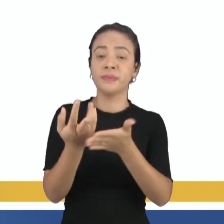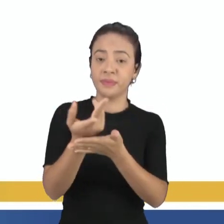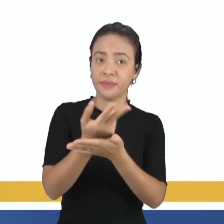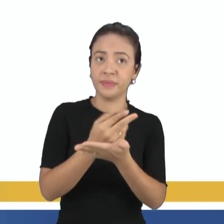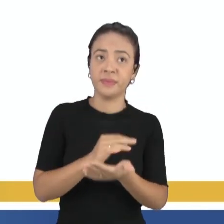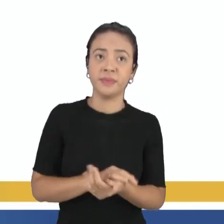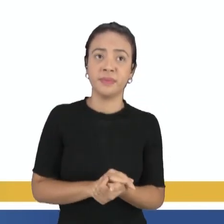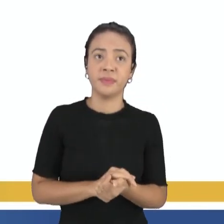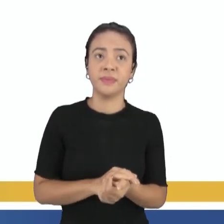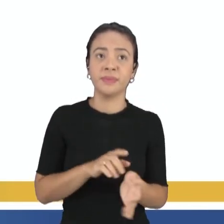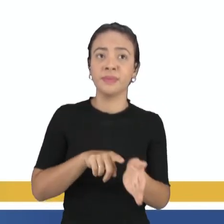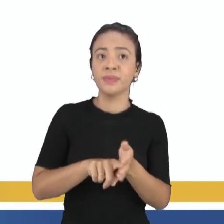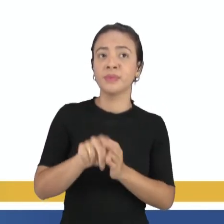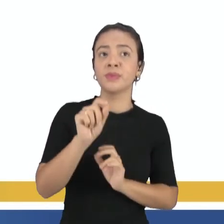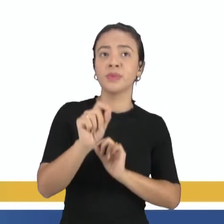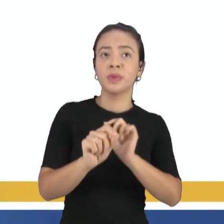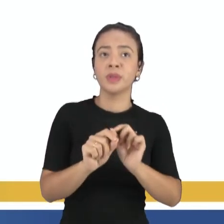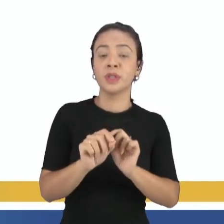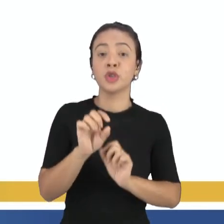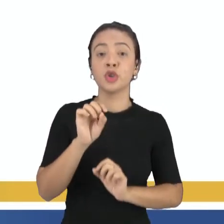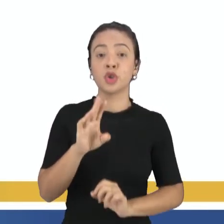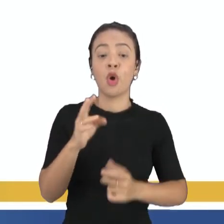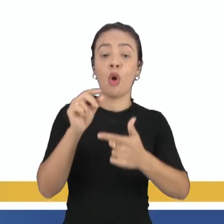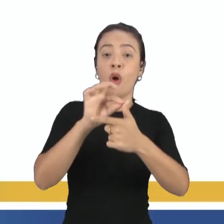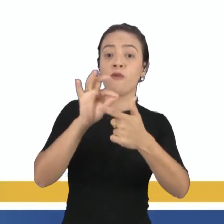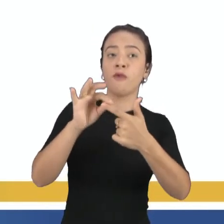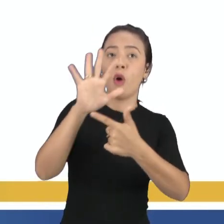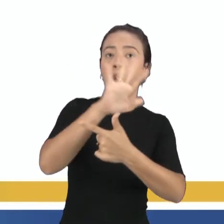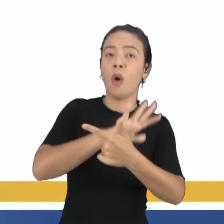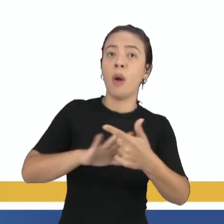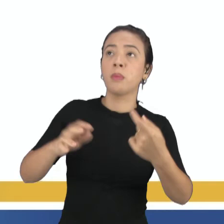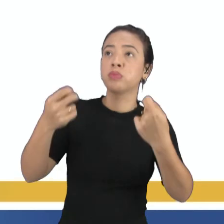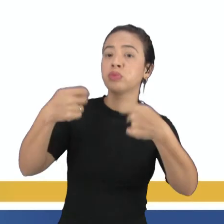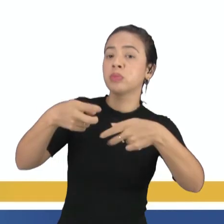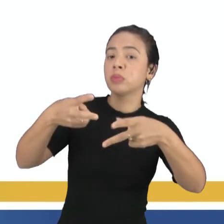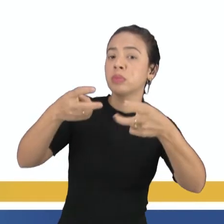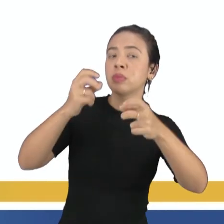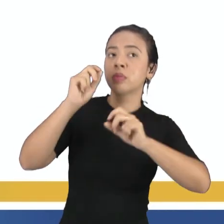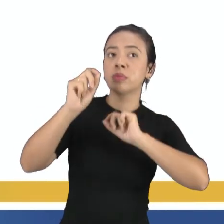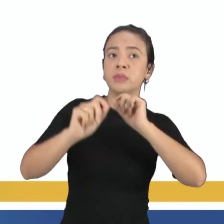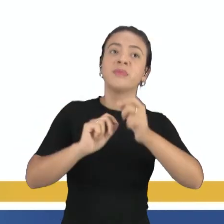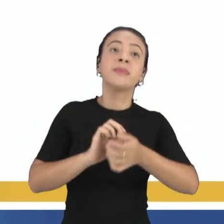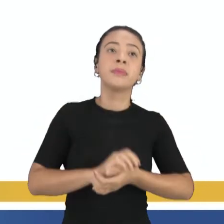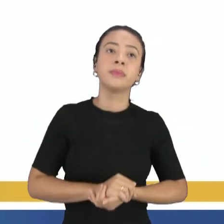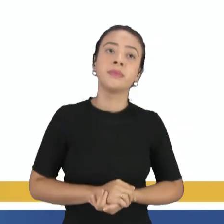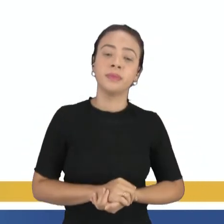é: apenas em relação às formas no quadro